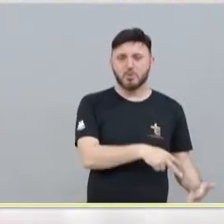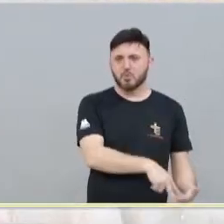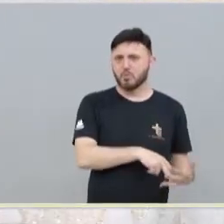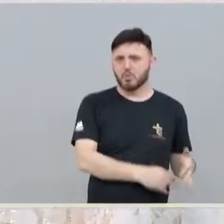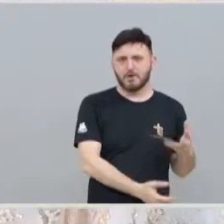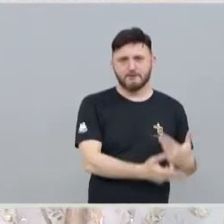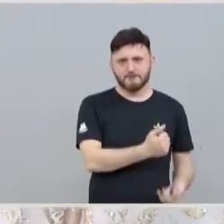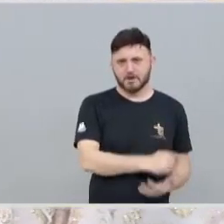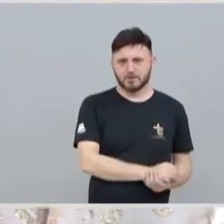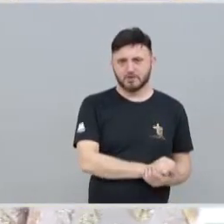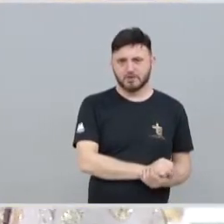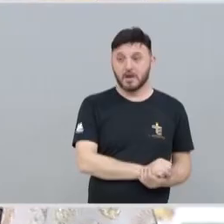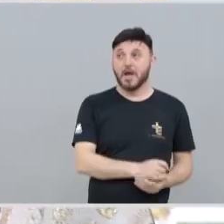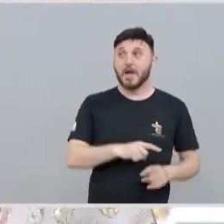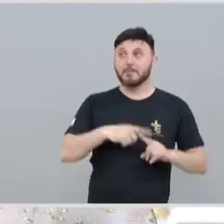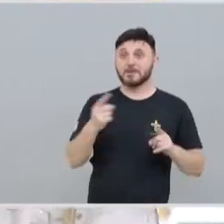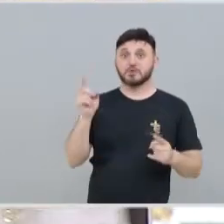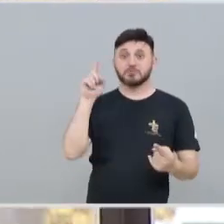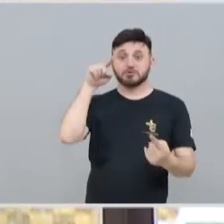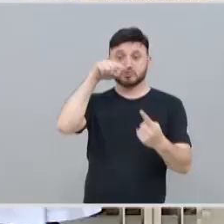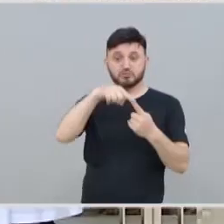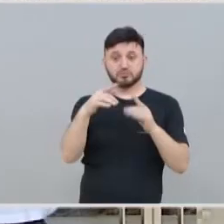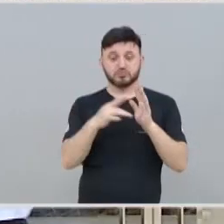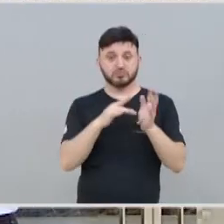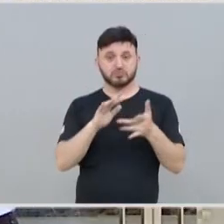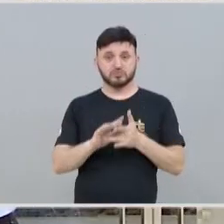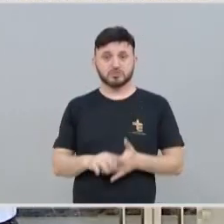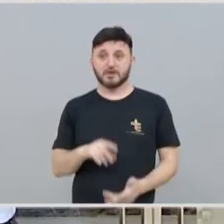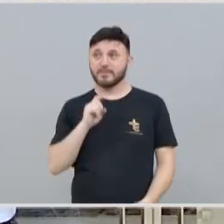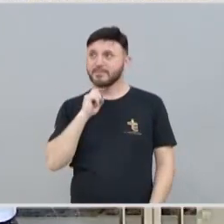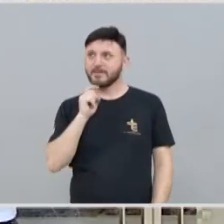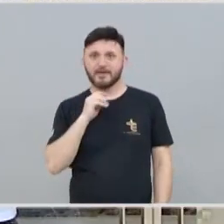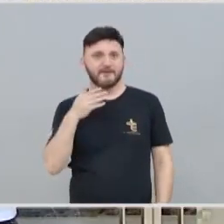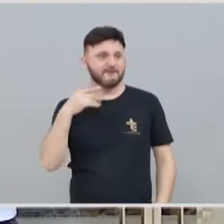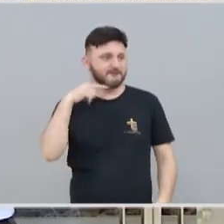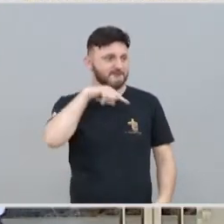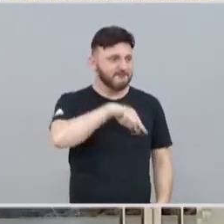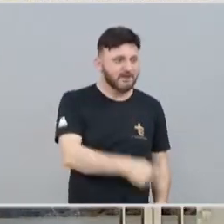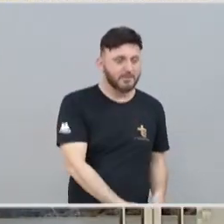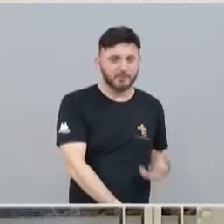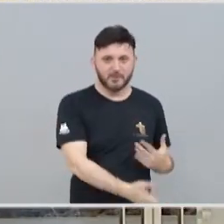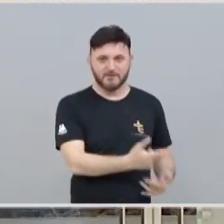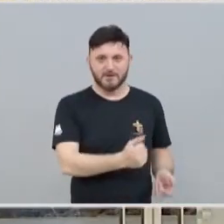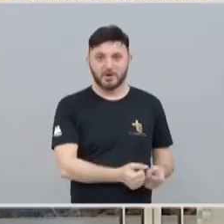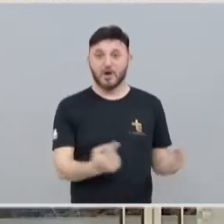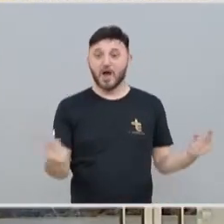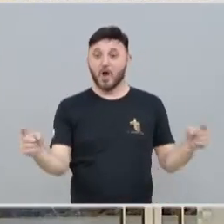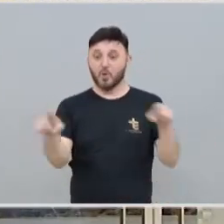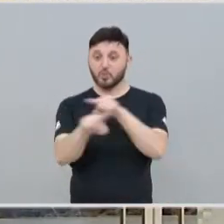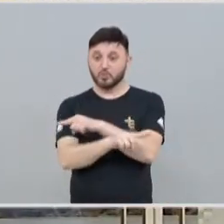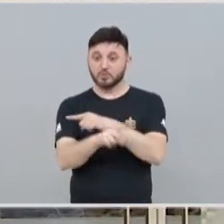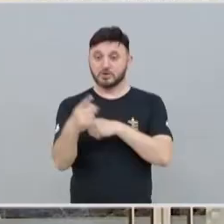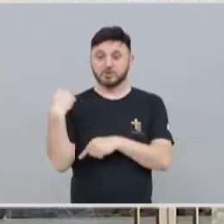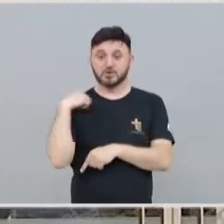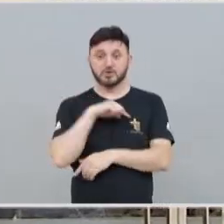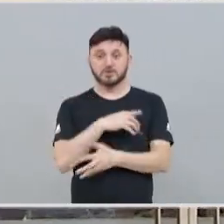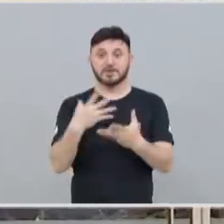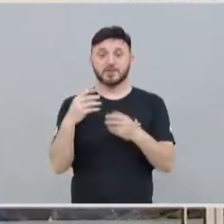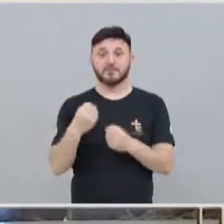não é que ninguém vá pro inferno a meta da igreja é o contrário é que vivemos uma vida